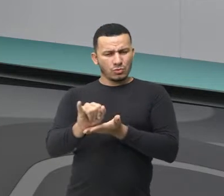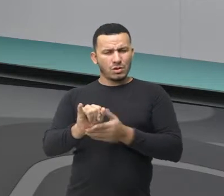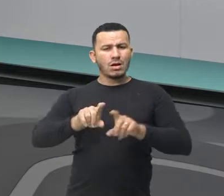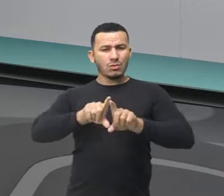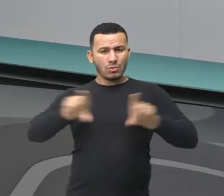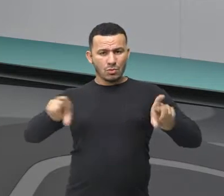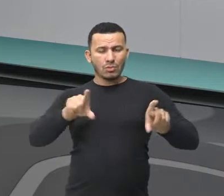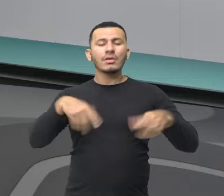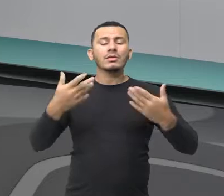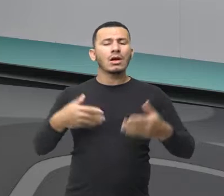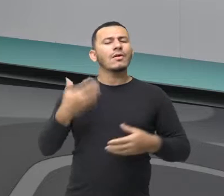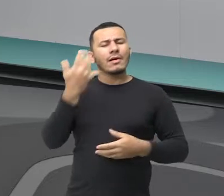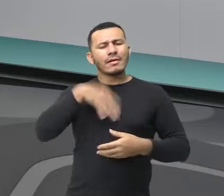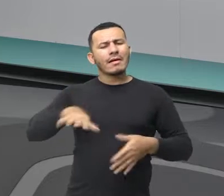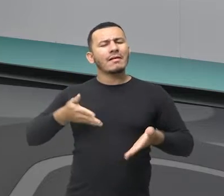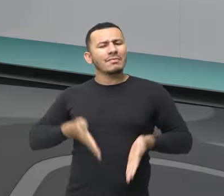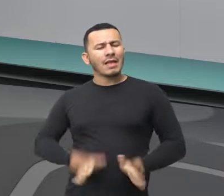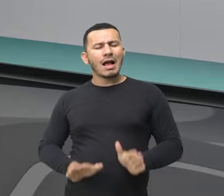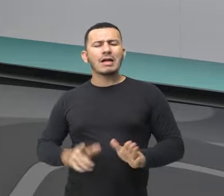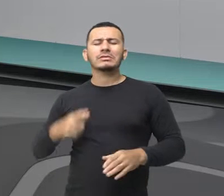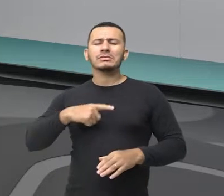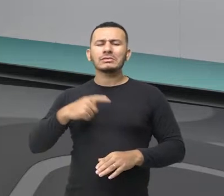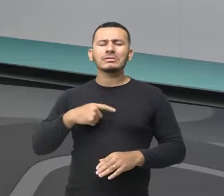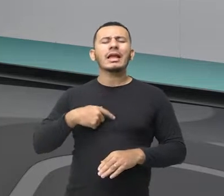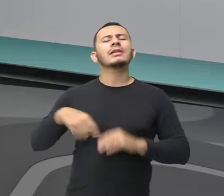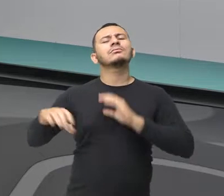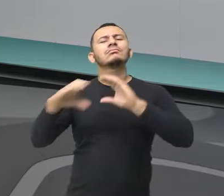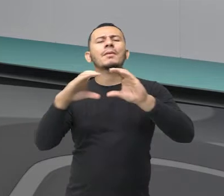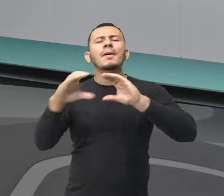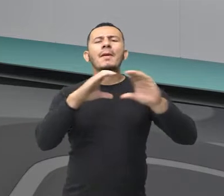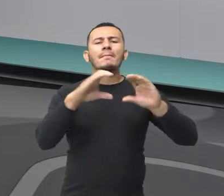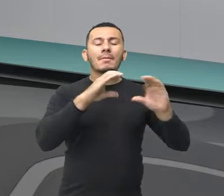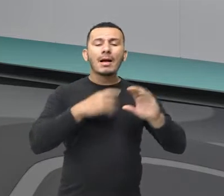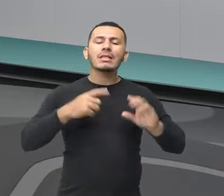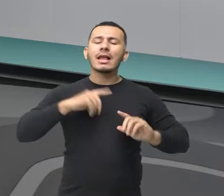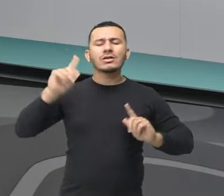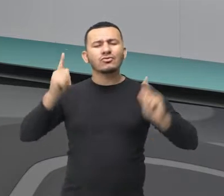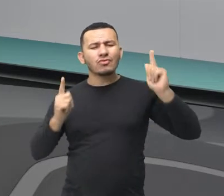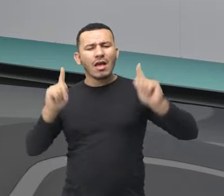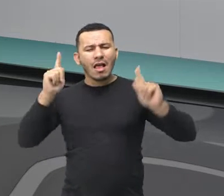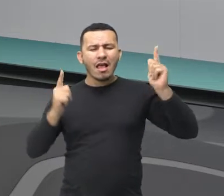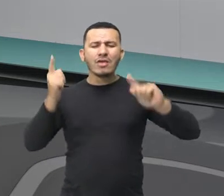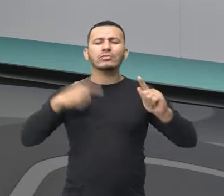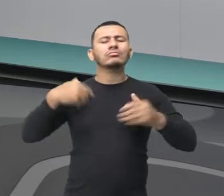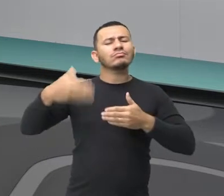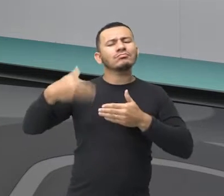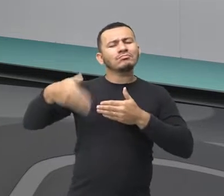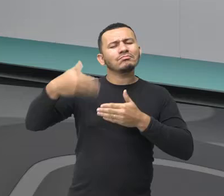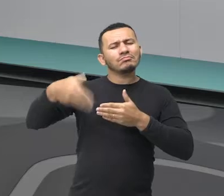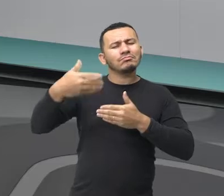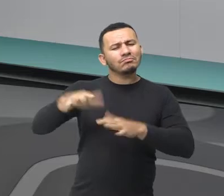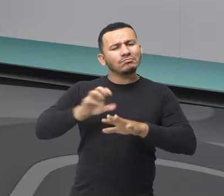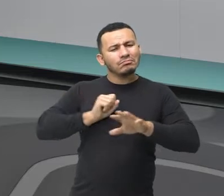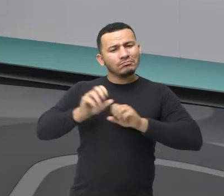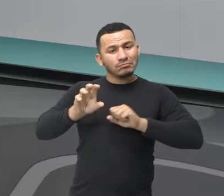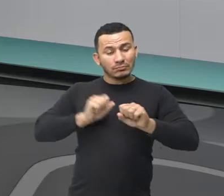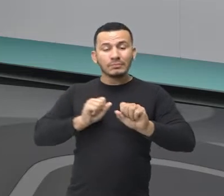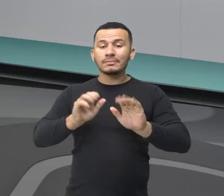não é? Desde que se nasce, a criança vai desenvolver a comunicação por meio de gestos e assim por